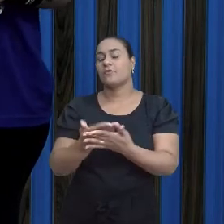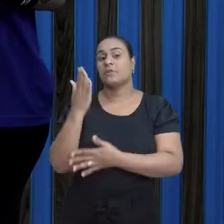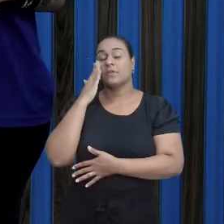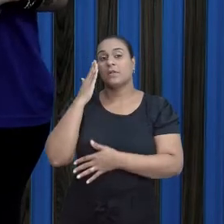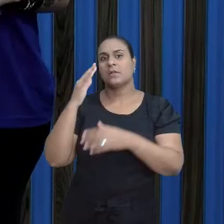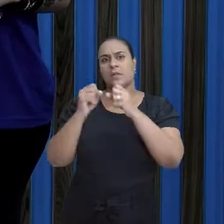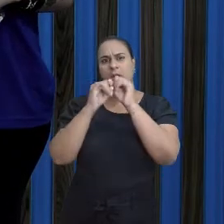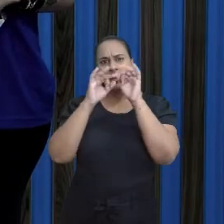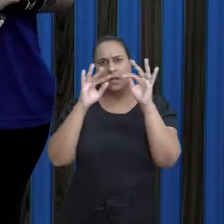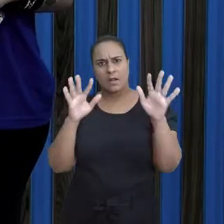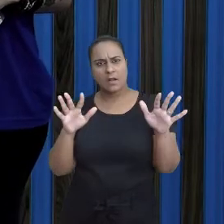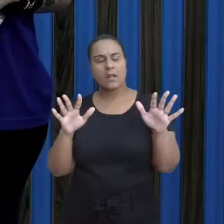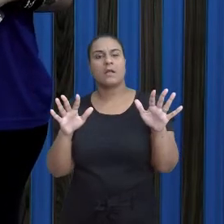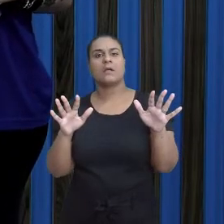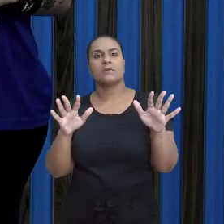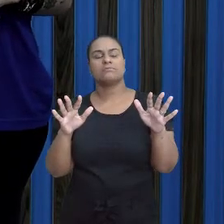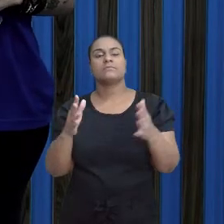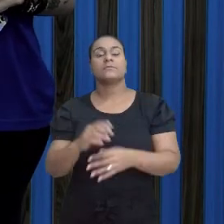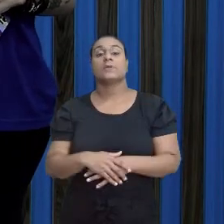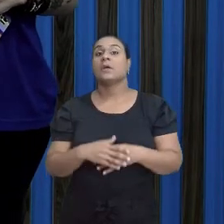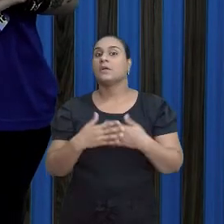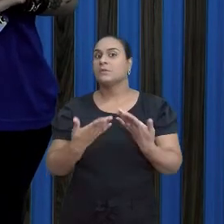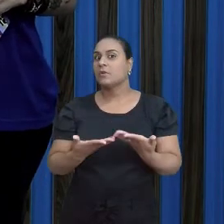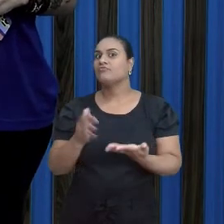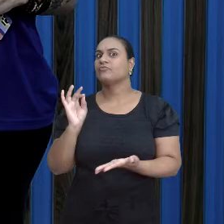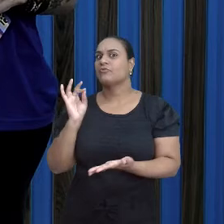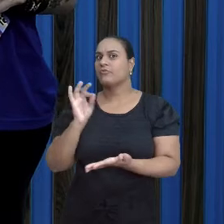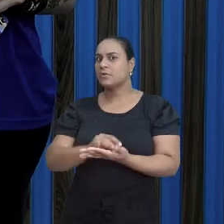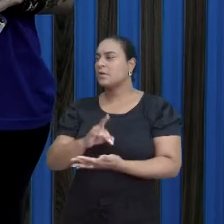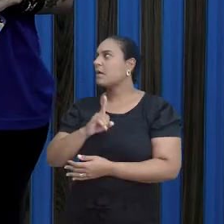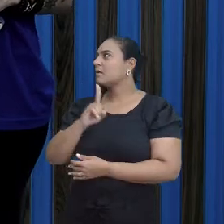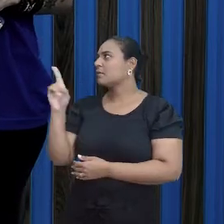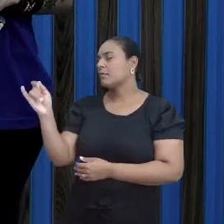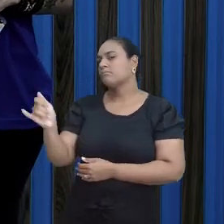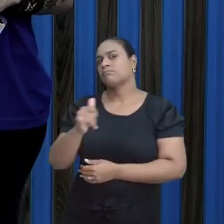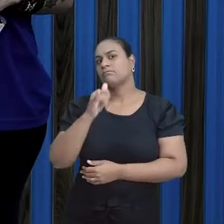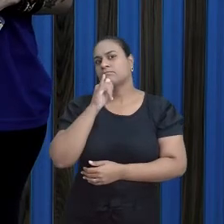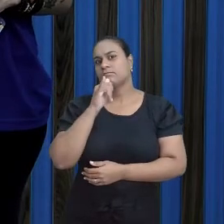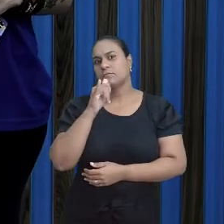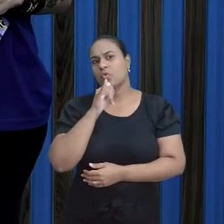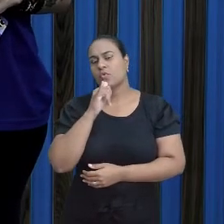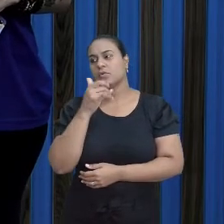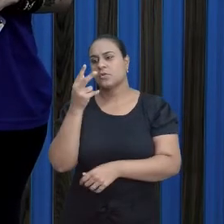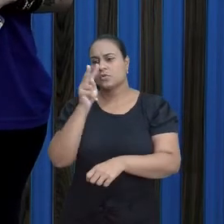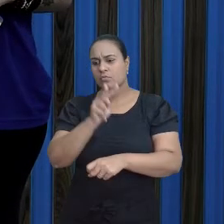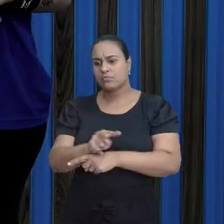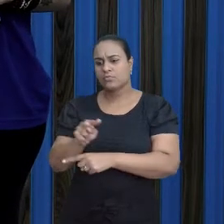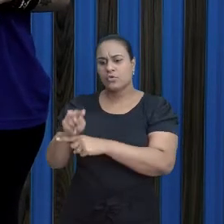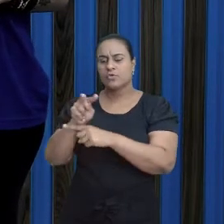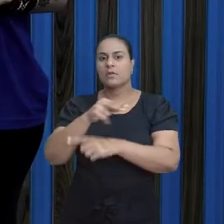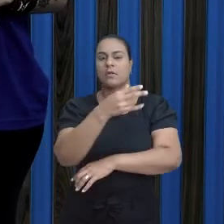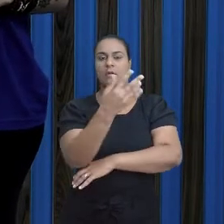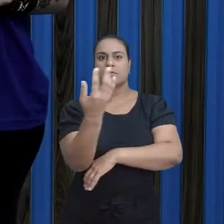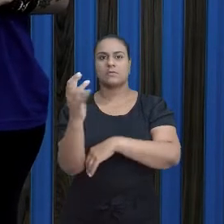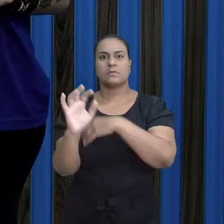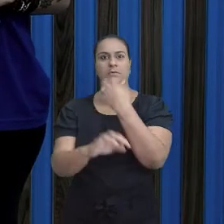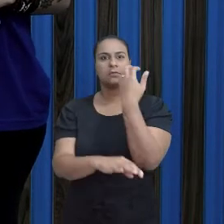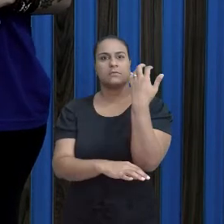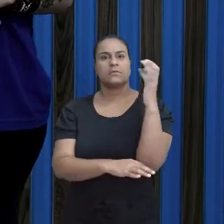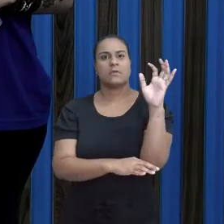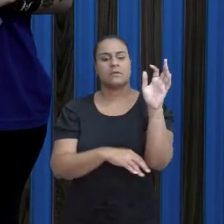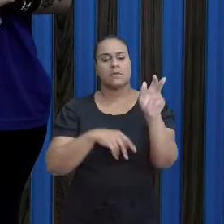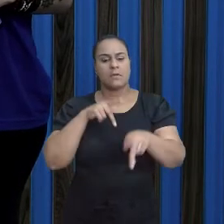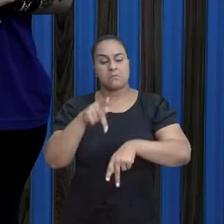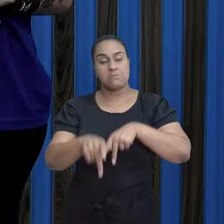entender um pouquinho melhor. Então, eles realmente são esse grande exemplo, né? Esses guardiões, esses